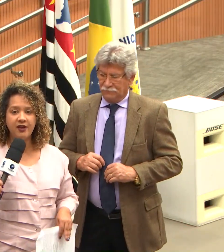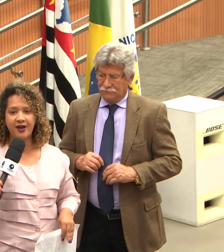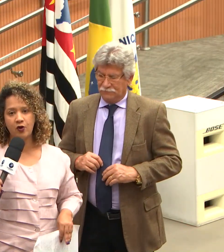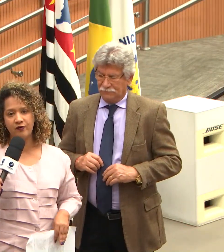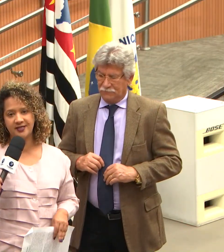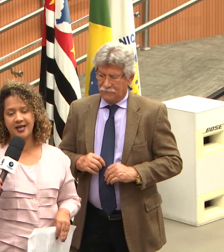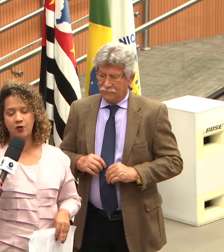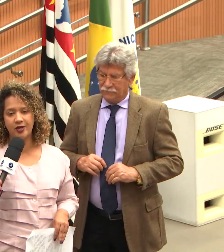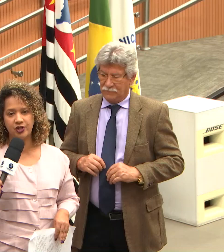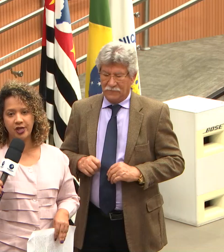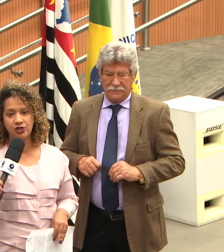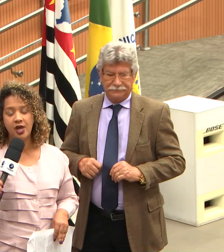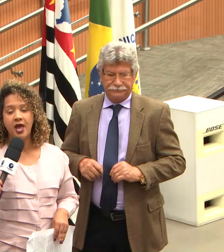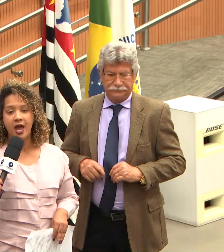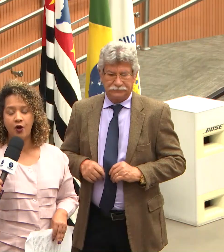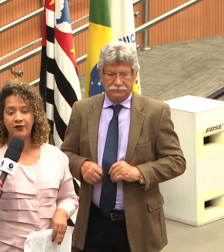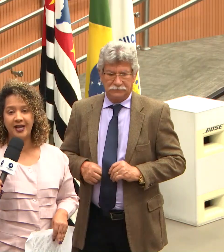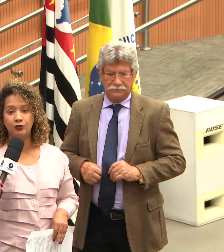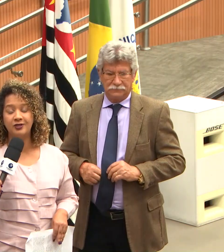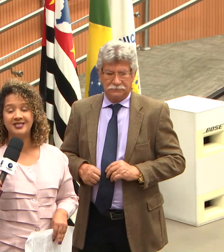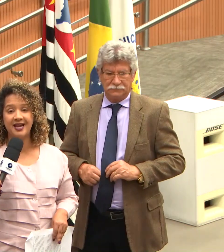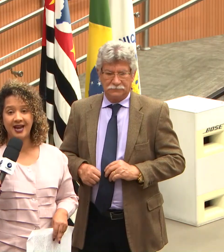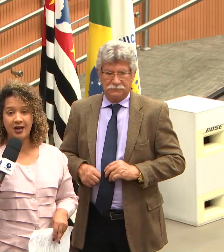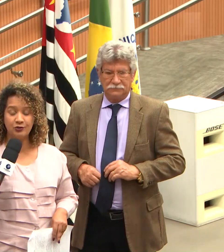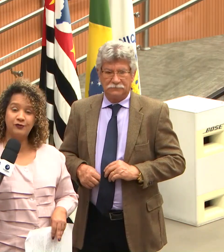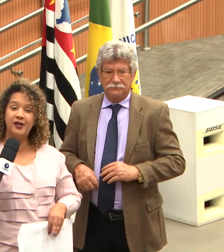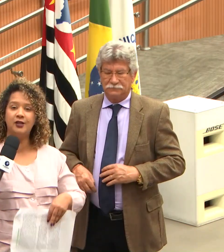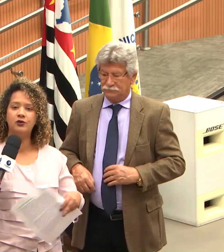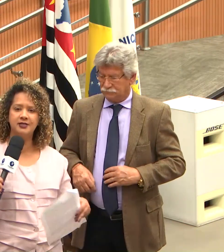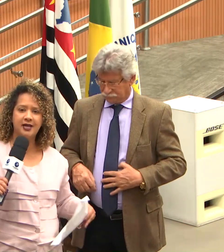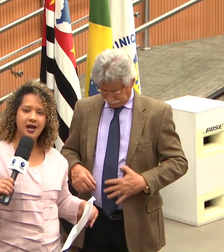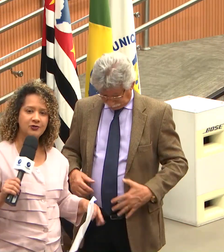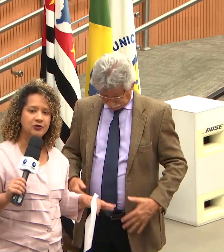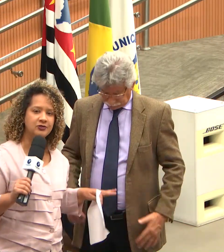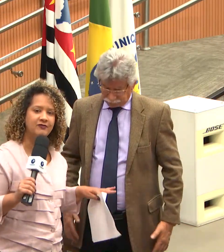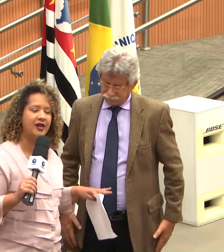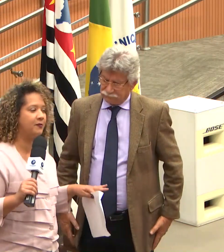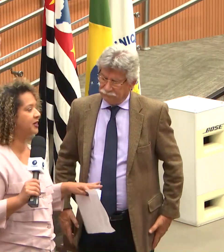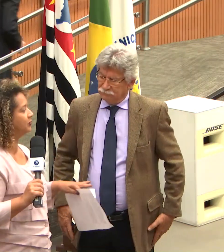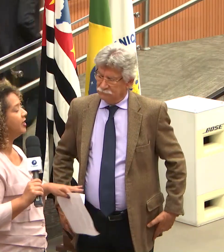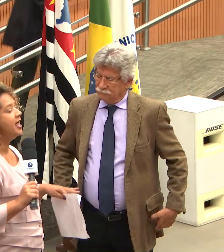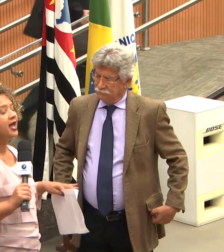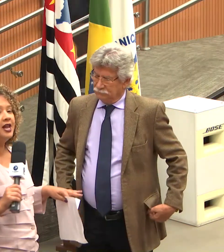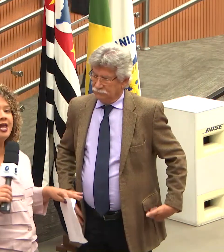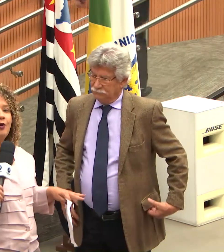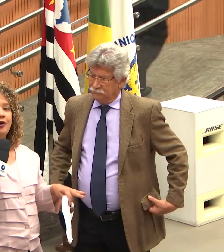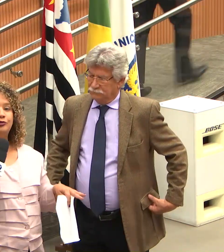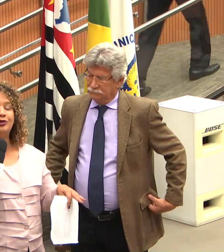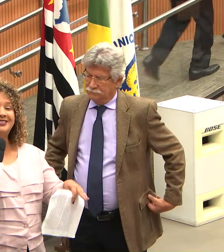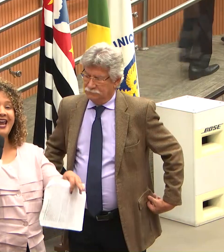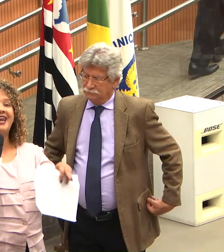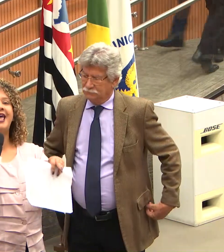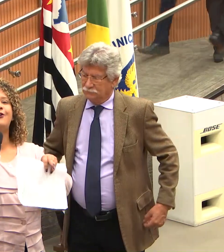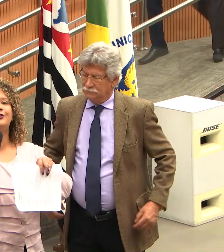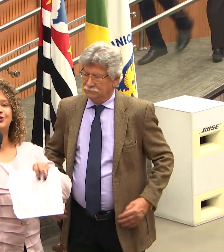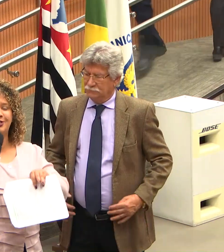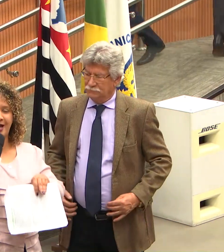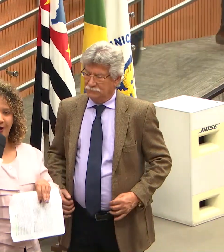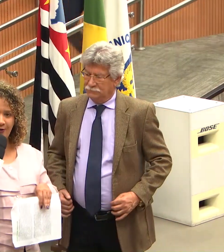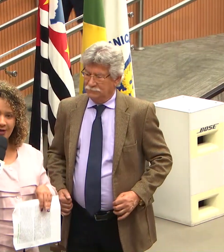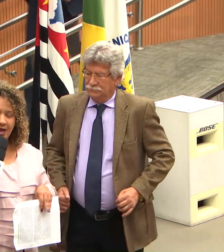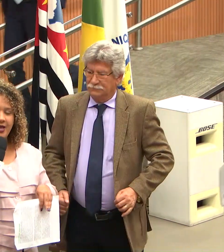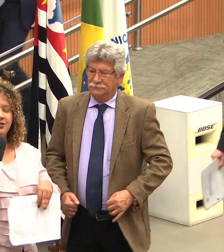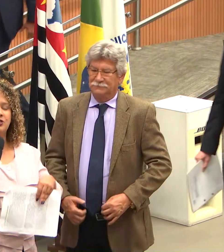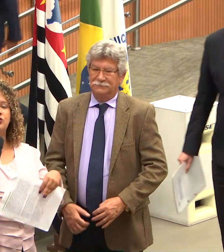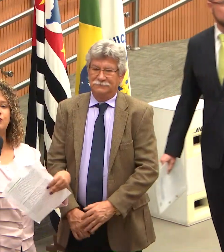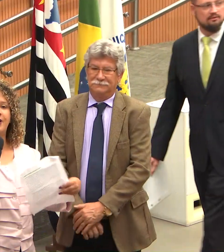e quem vai conversar com a gente é o vereador Zé Carlos. O vereador Zé Carlos, inclusive lembrando, ele é o autor da lei